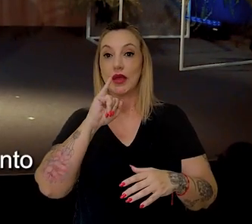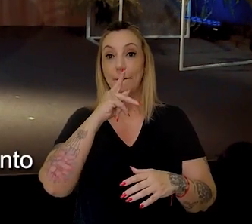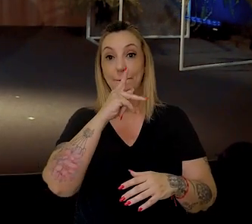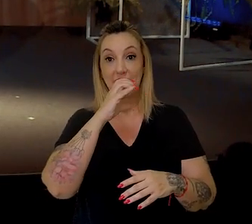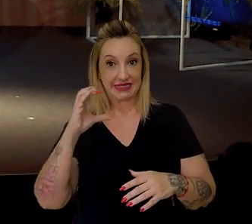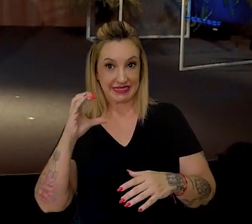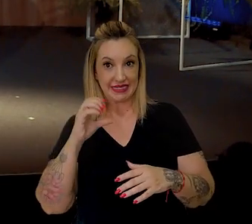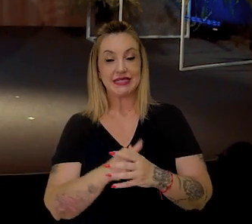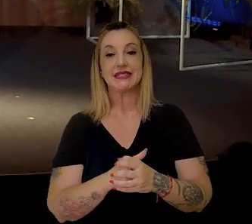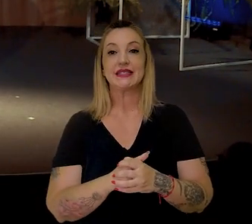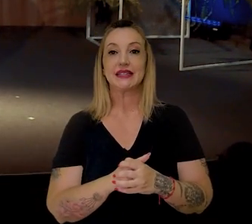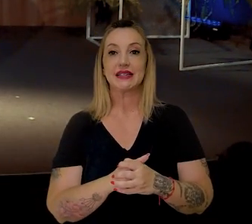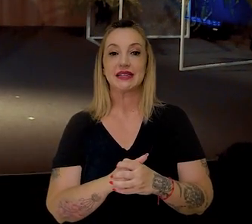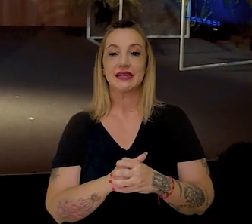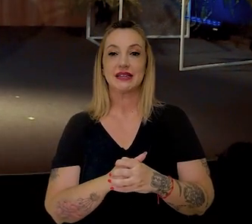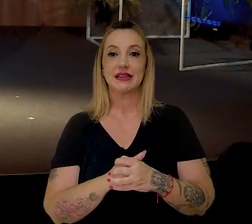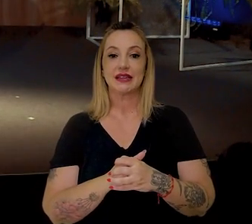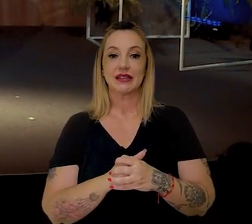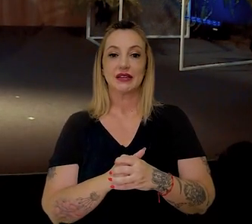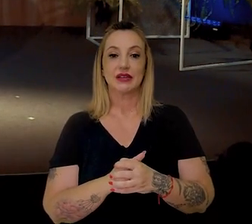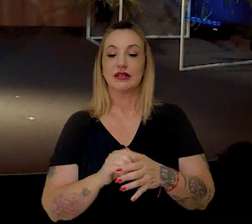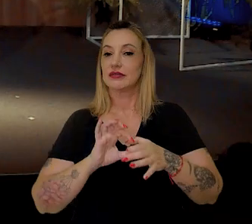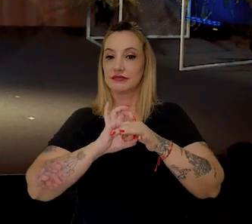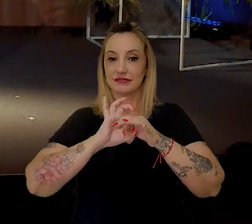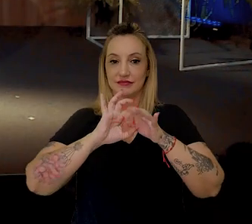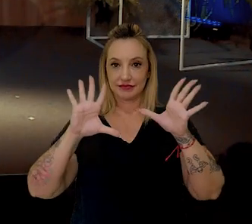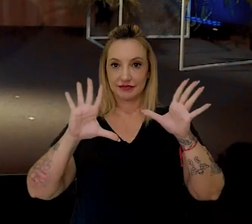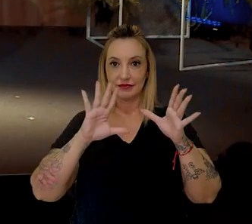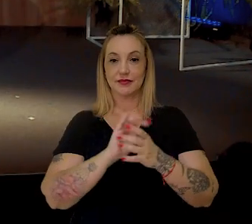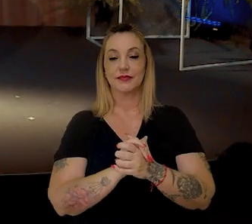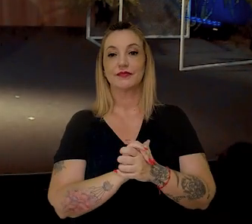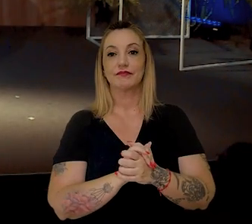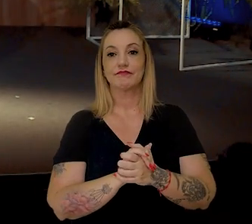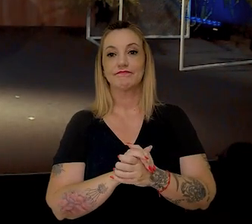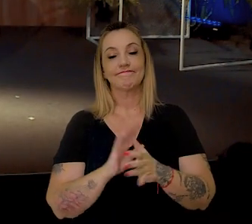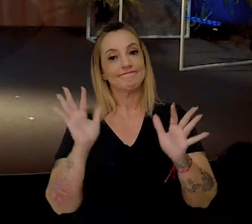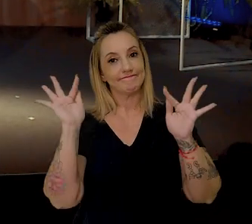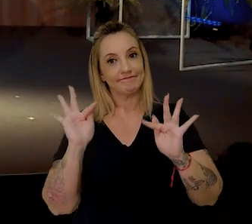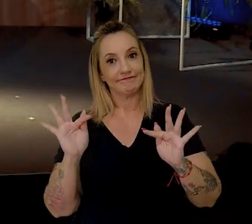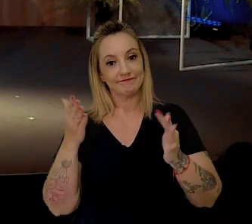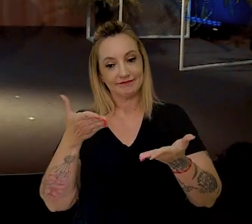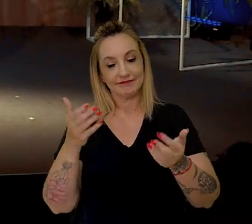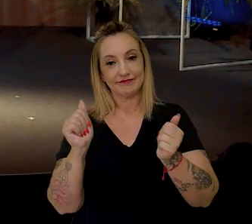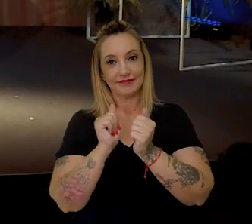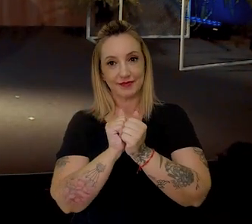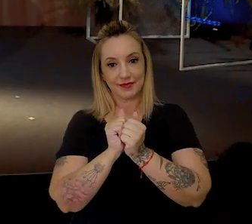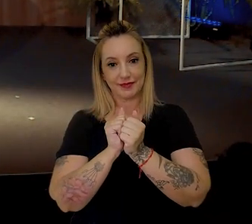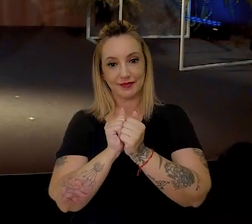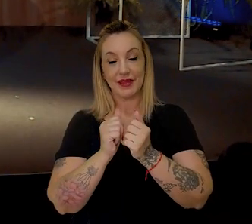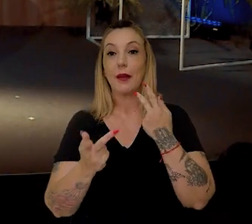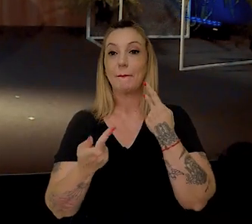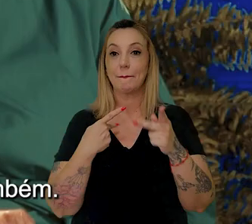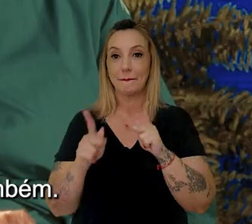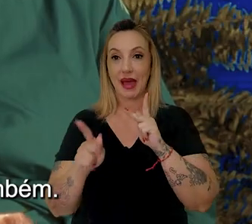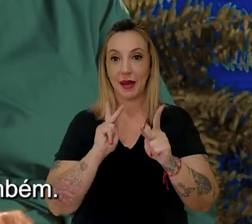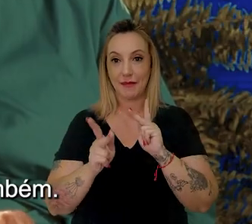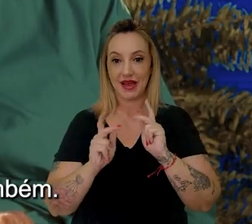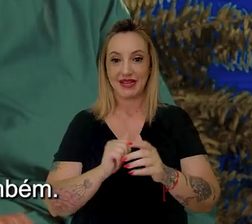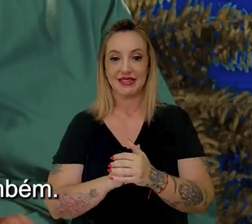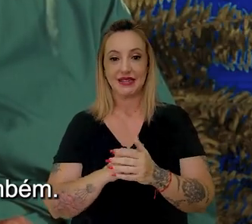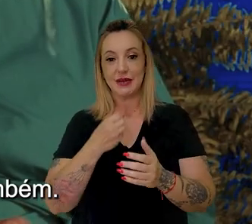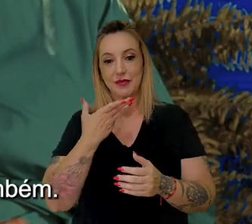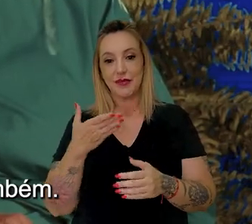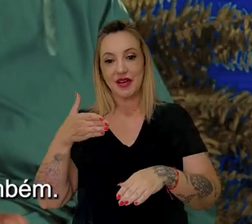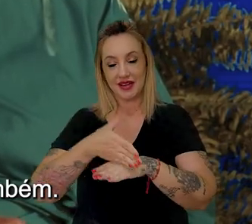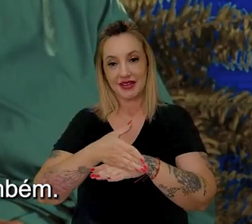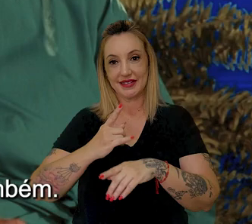o ipcc eh eh coloca à disposição né e foi uma honra ter contigo aqui esse esse papo tá muito obrigado não foi muito